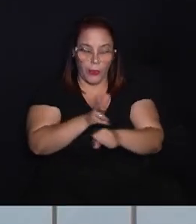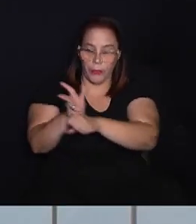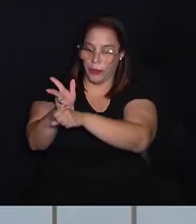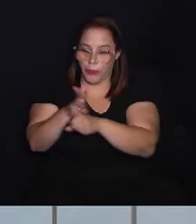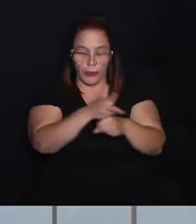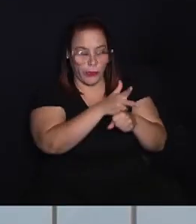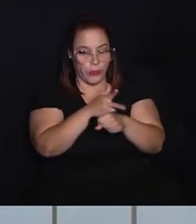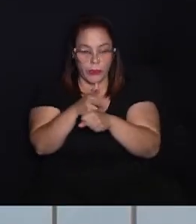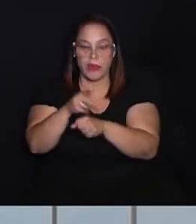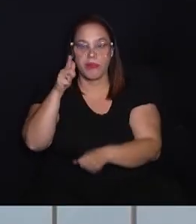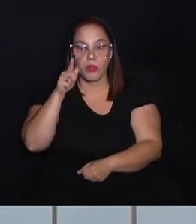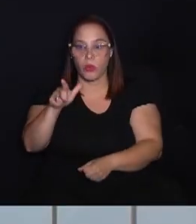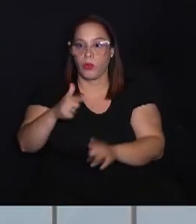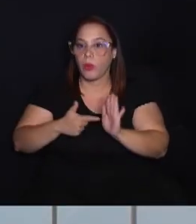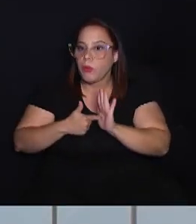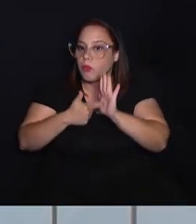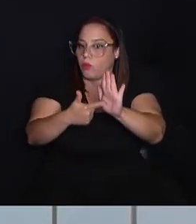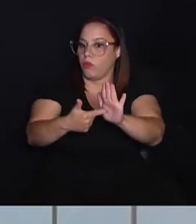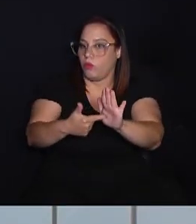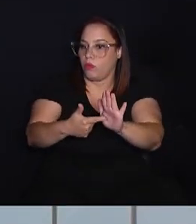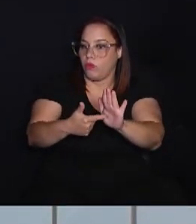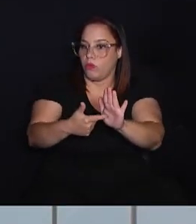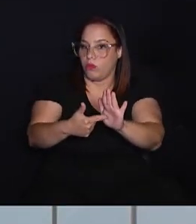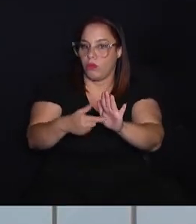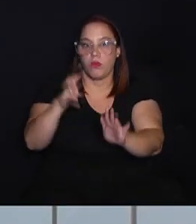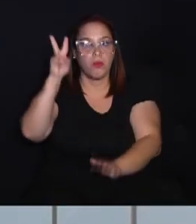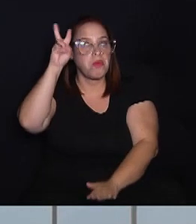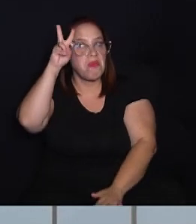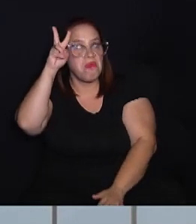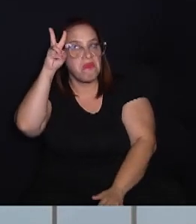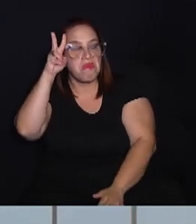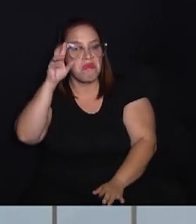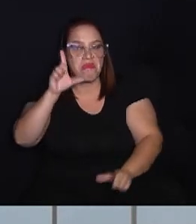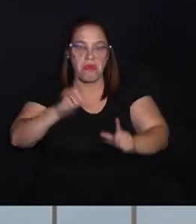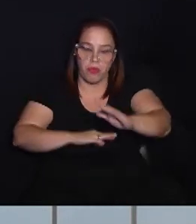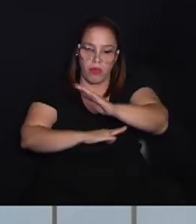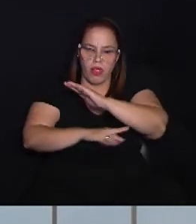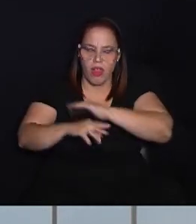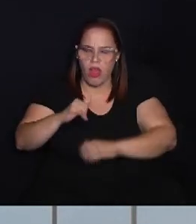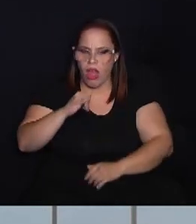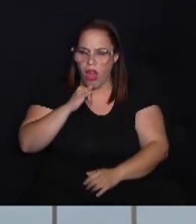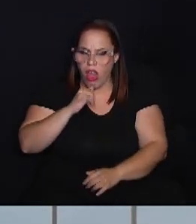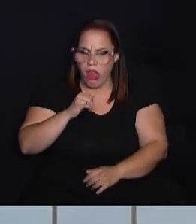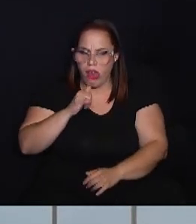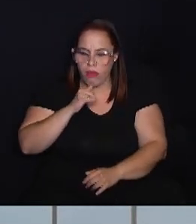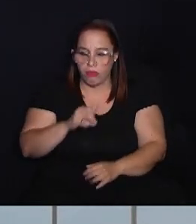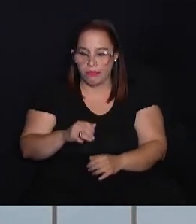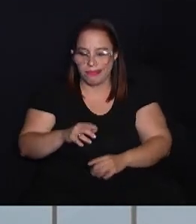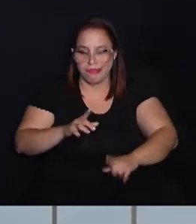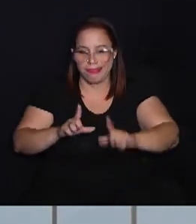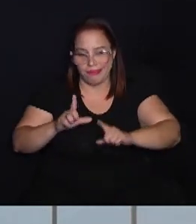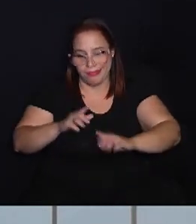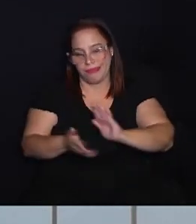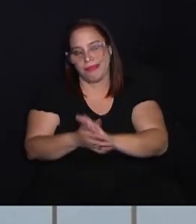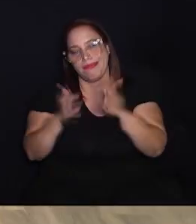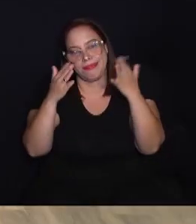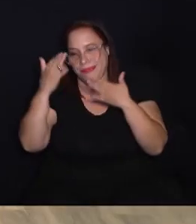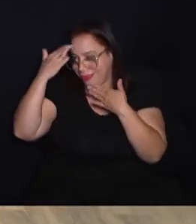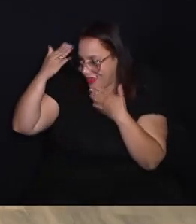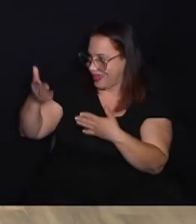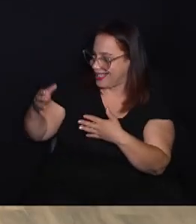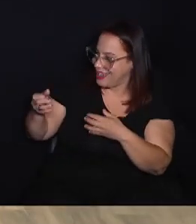porcentagem de reeleição dos vereadores também é um reconhecimento que a Câmara está fazendo a sua parte nos diversos